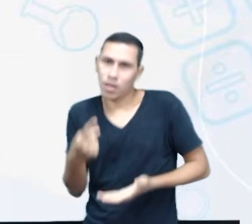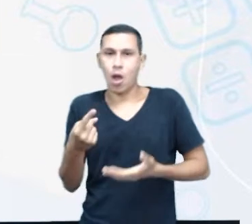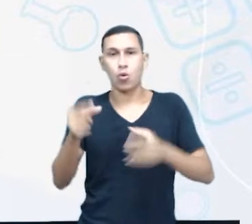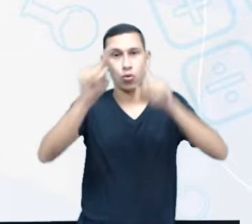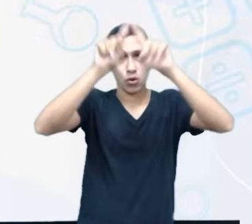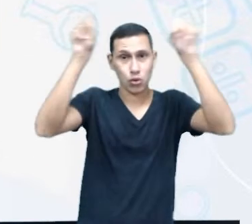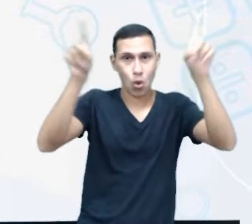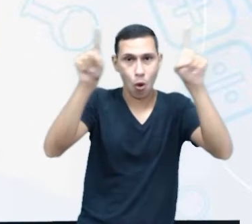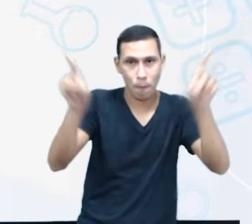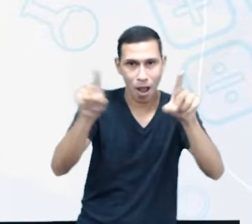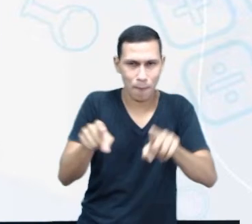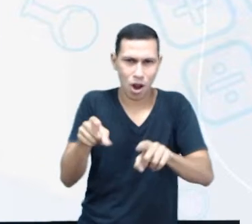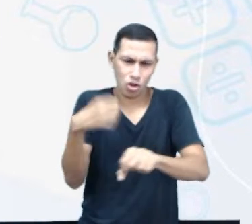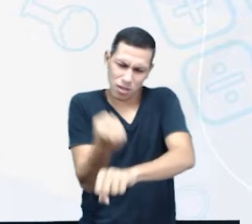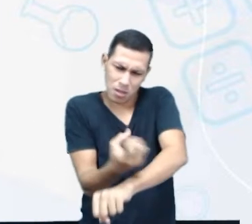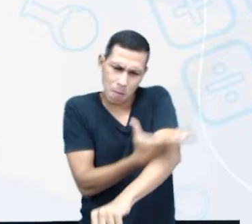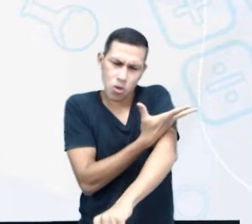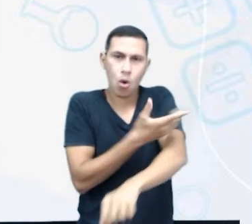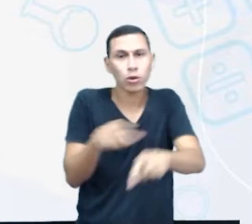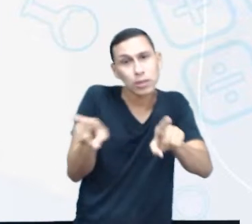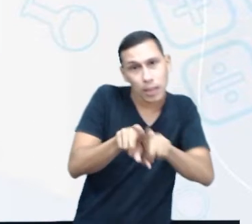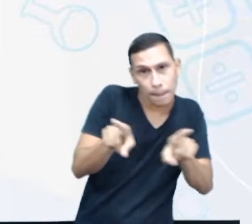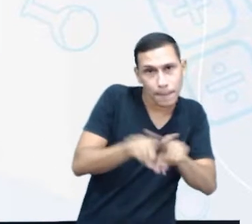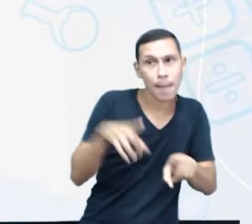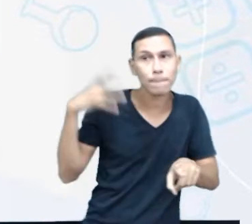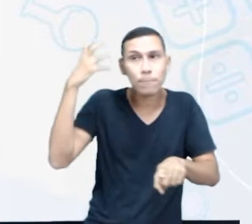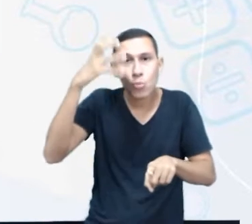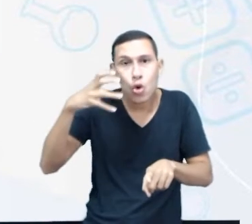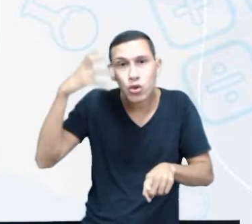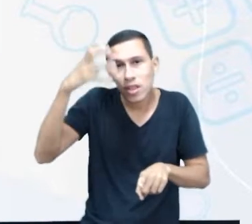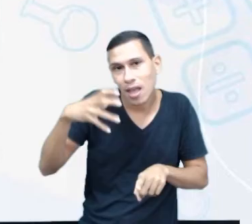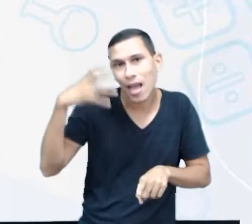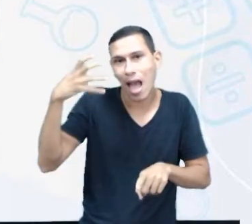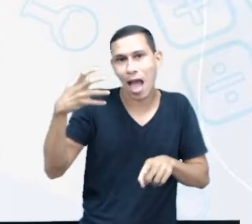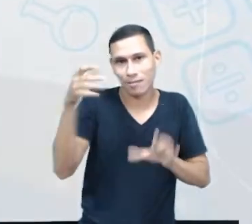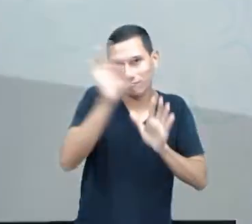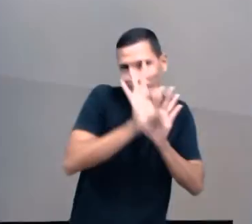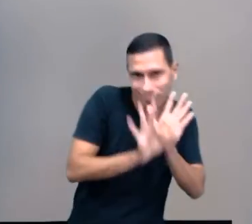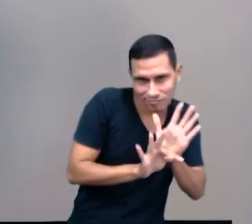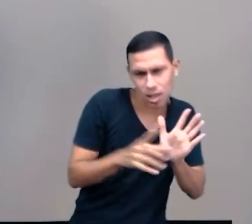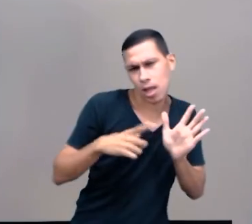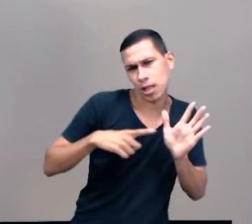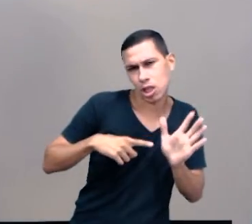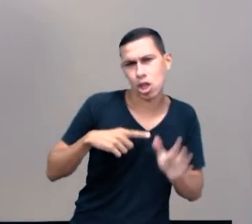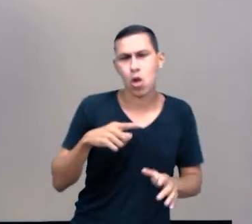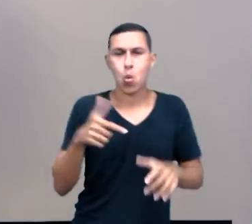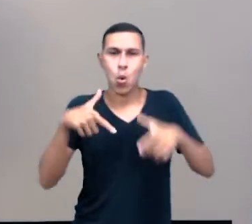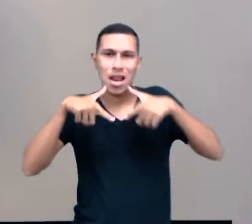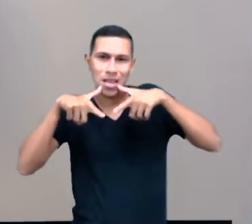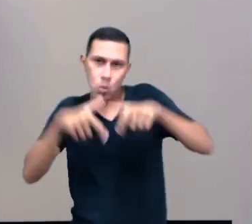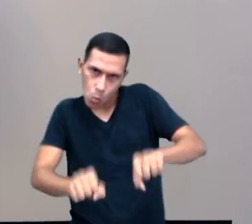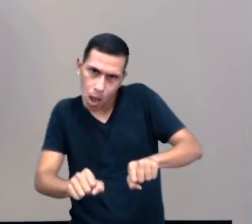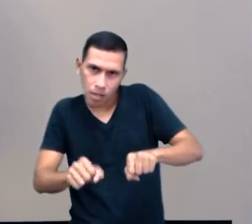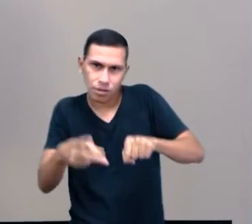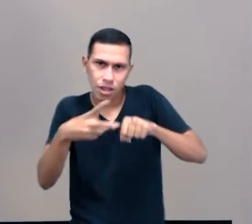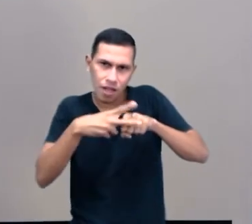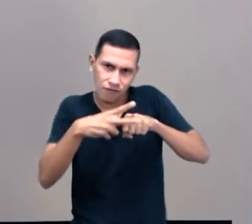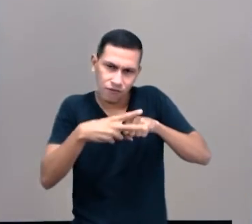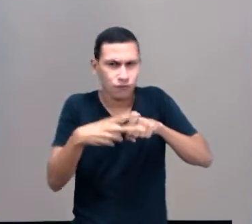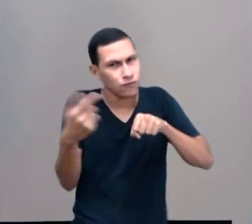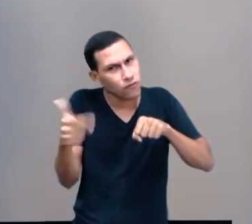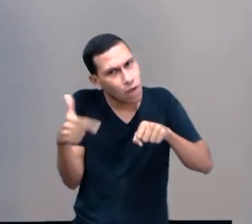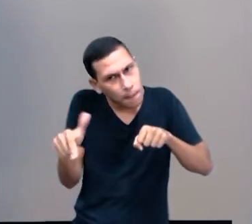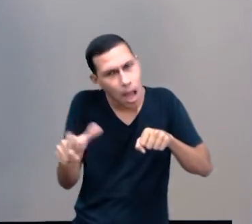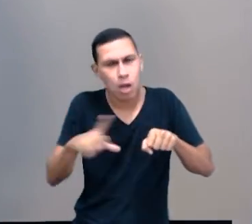emoção também está inserido notas musicais, não é, para que a gente perceba que é uma música. Nós temos aí uma linguagem não verbal, o Cascão aí